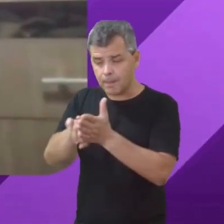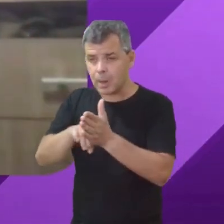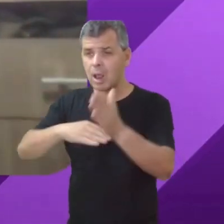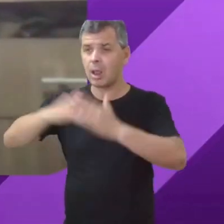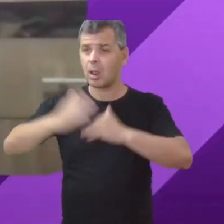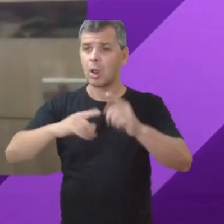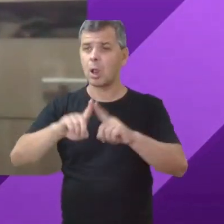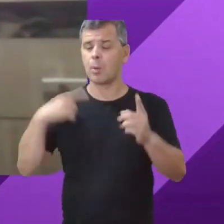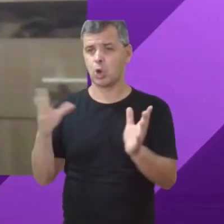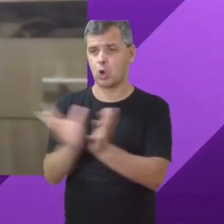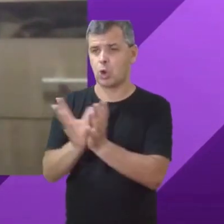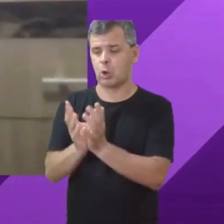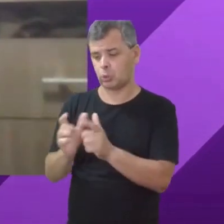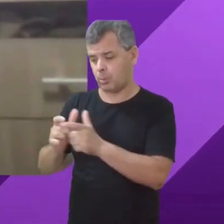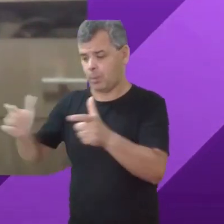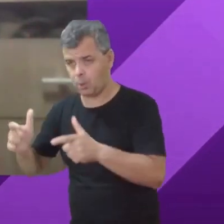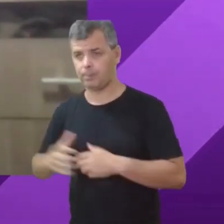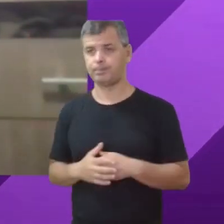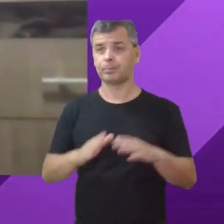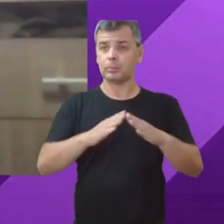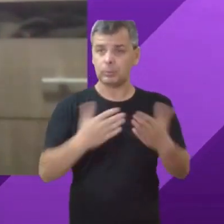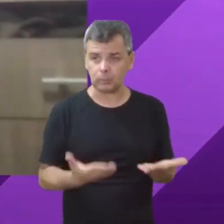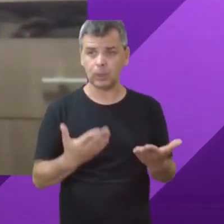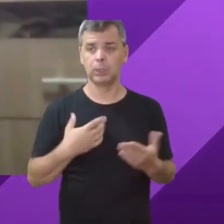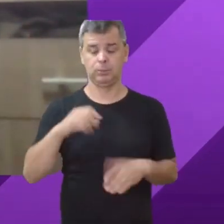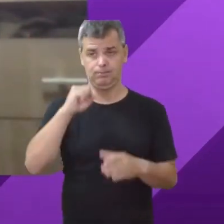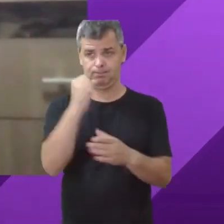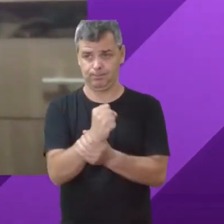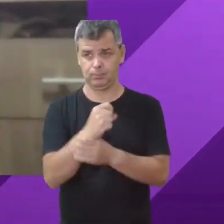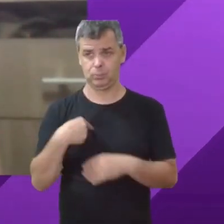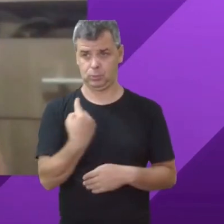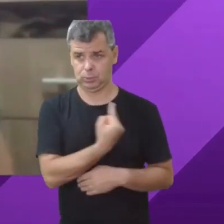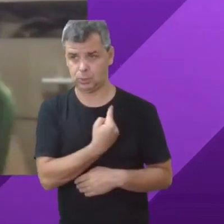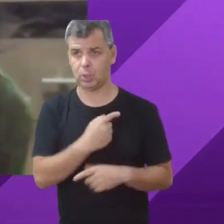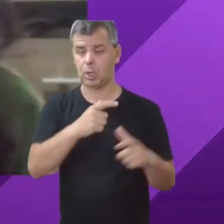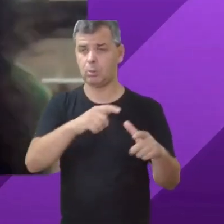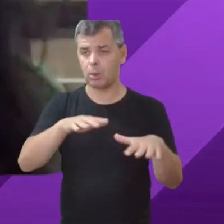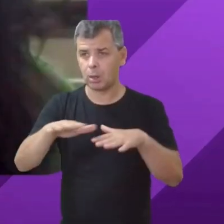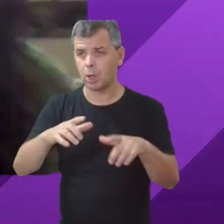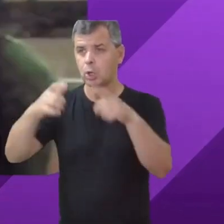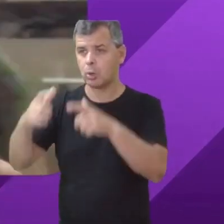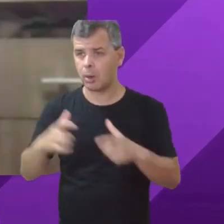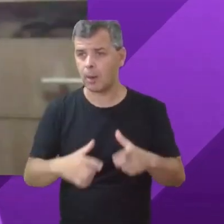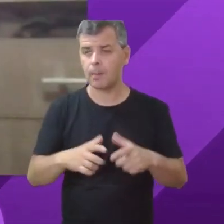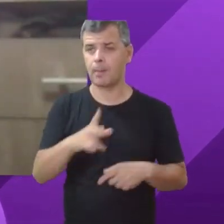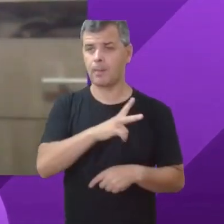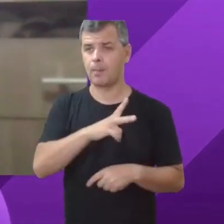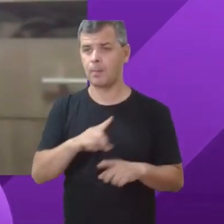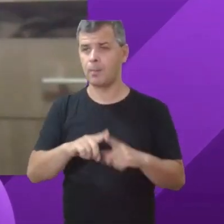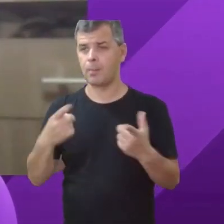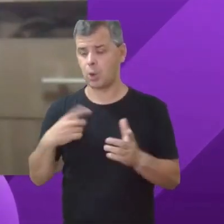prática por esse grupo majoritário. Então, isso garante que vozes locais, por exemplo, particularmente